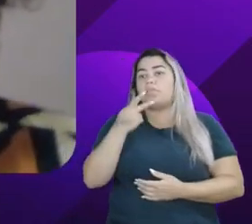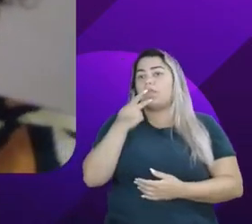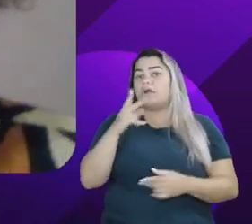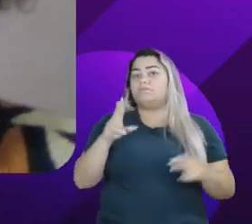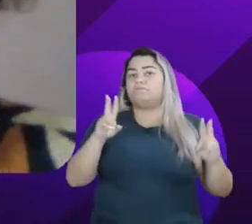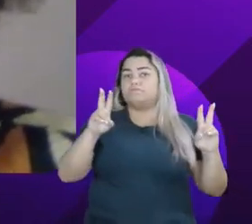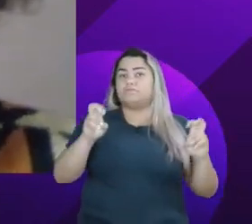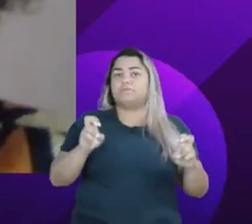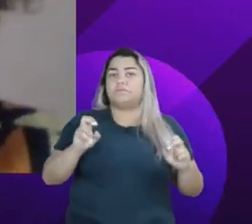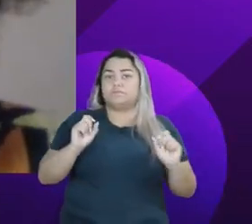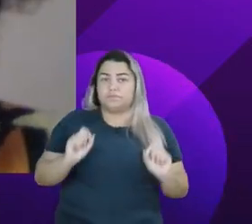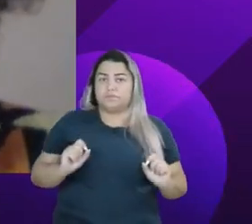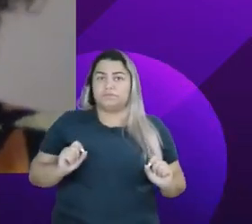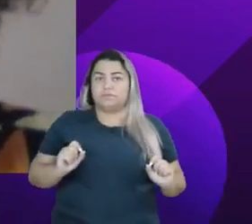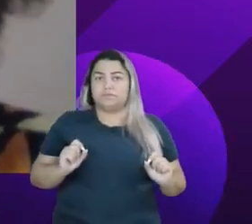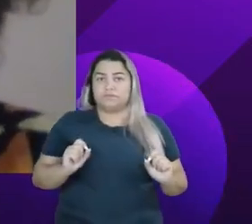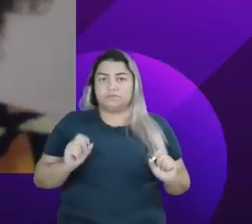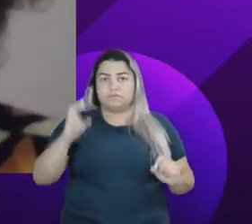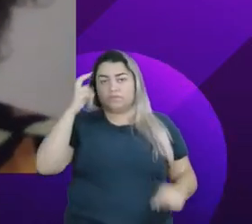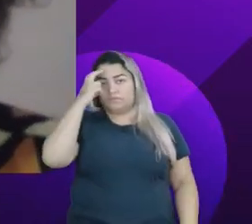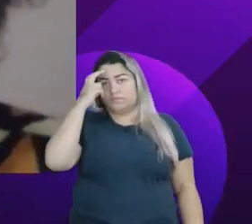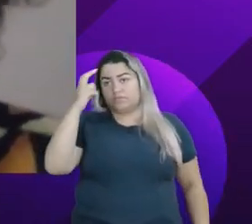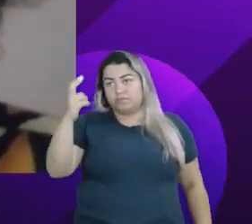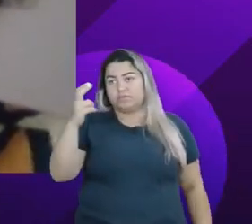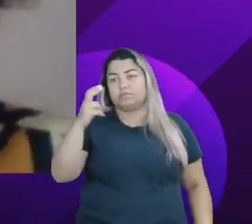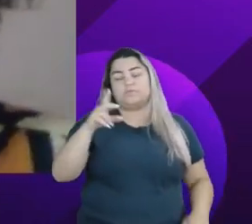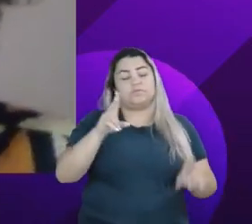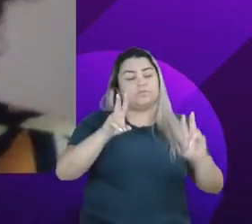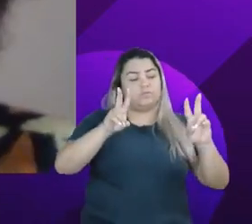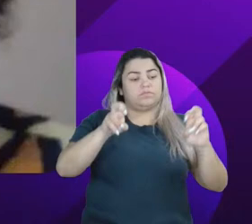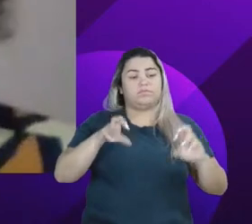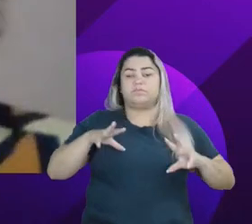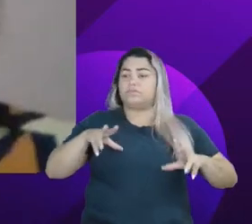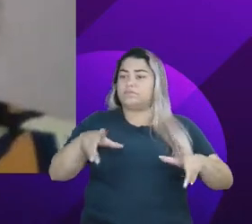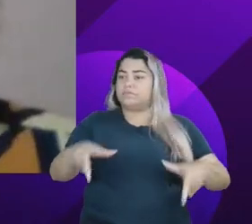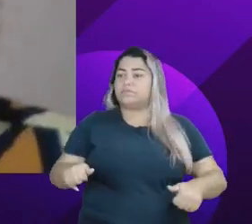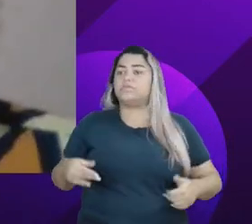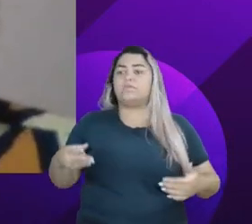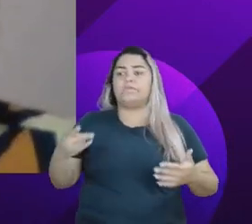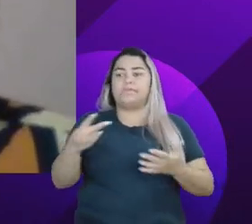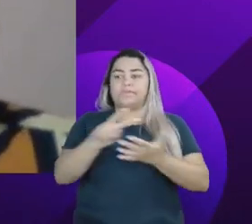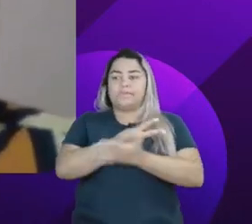cultura, sobre essa sua institucionalização, sobre os impactos